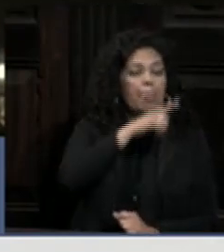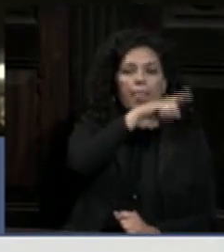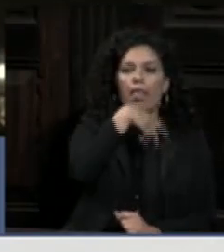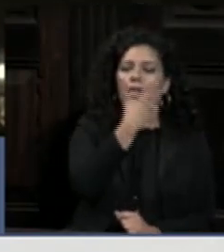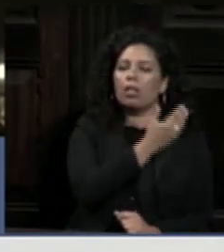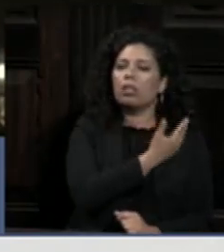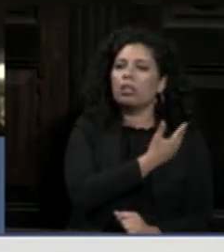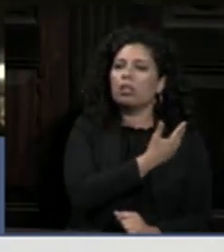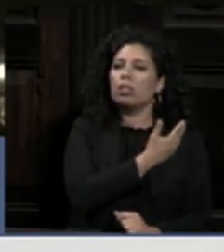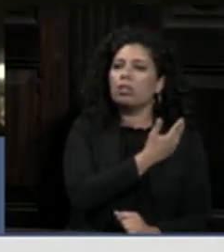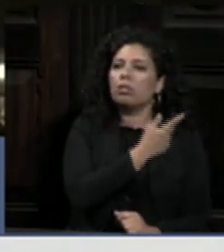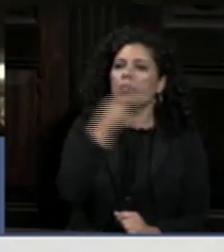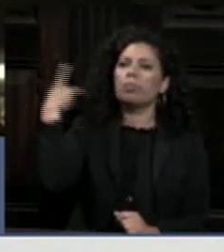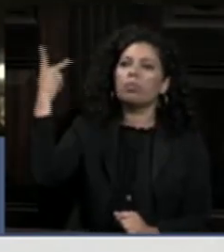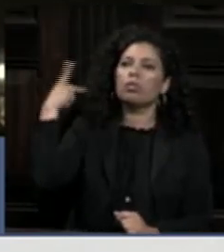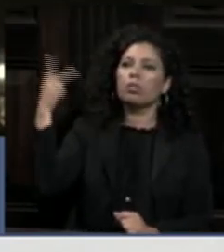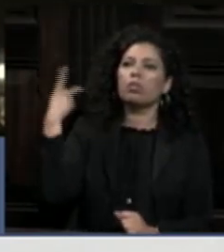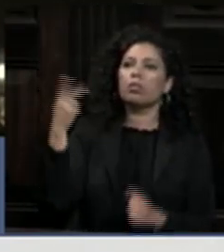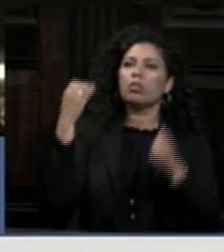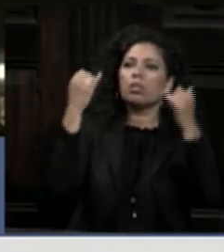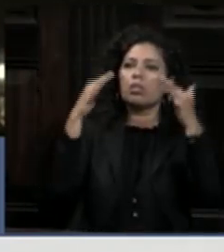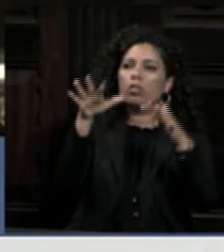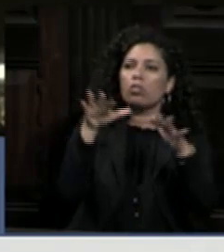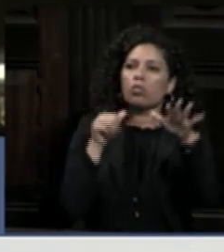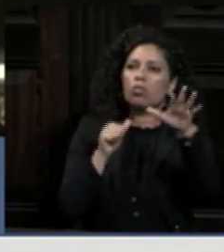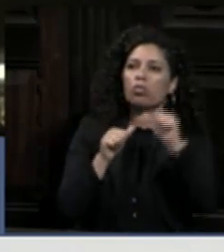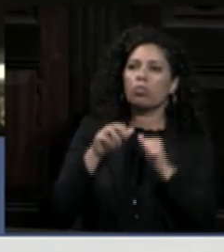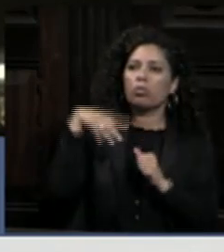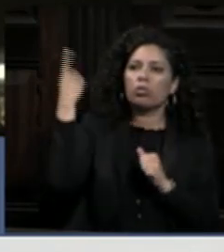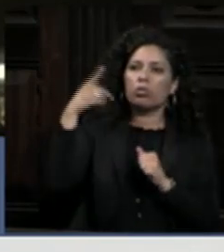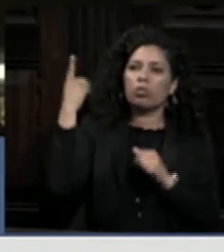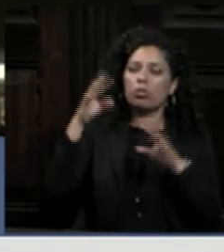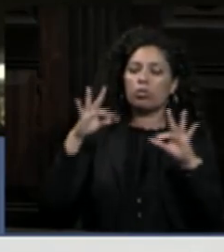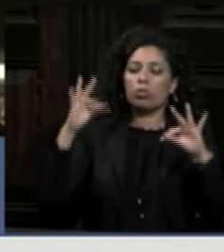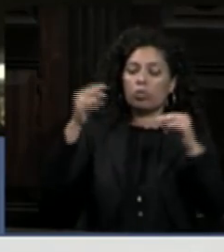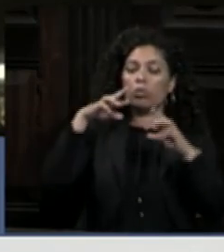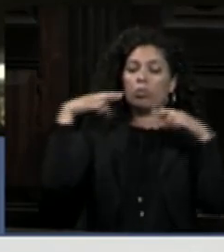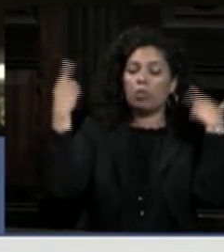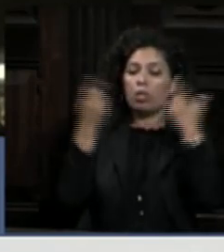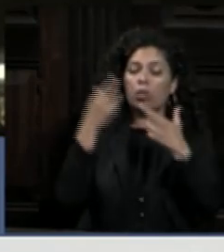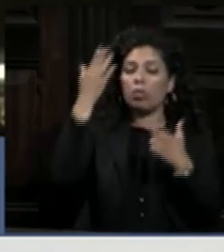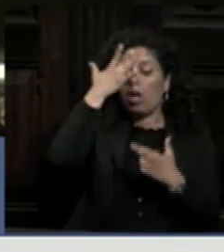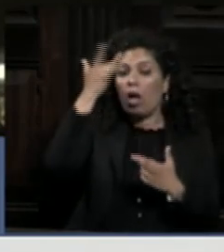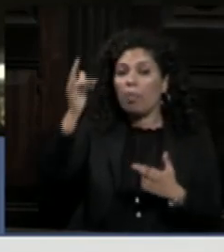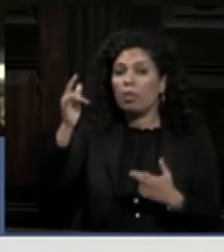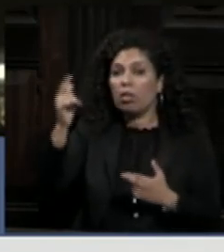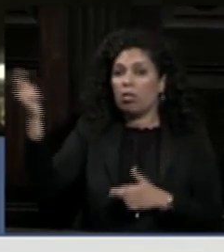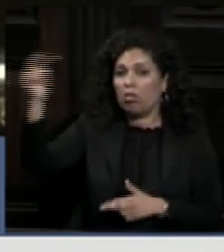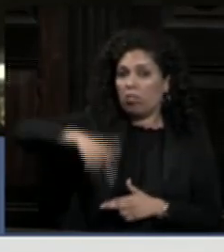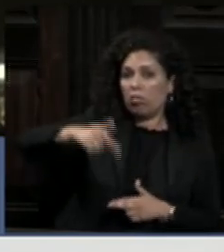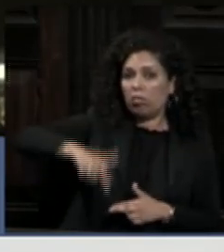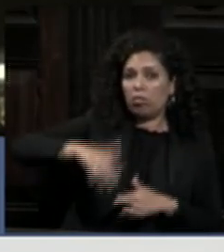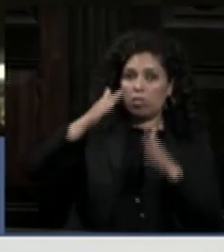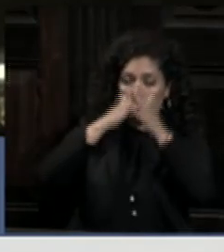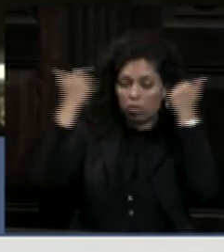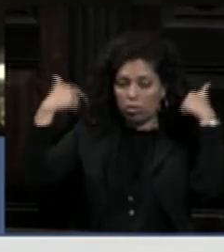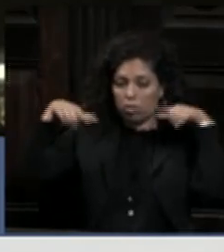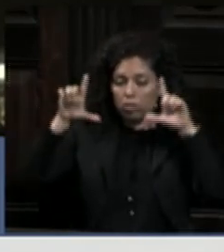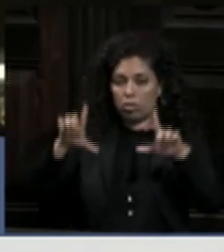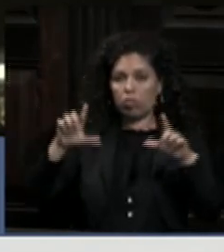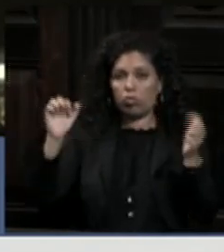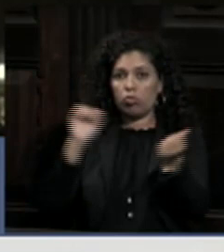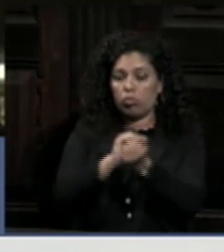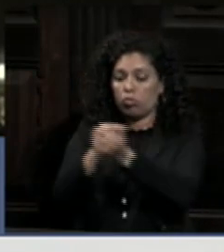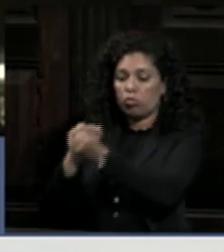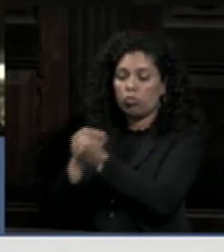e redação do vencido assim emendada projeto de lei número 1790 a de 2016 de autoria do deputado wagner